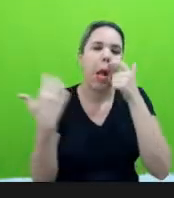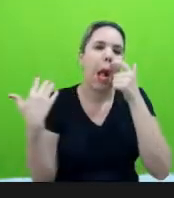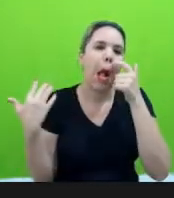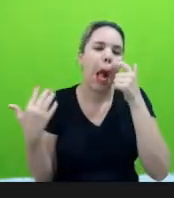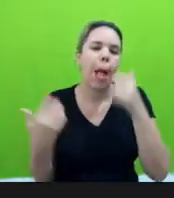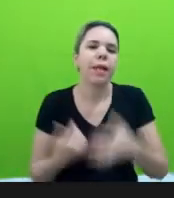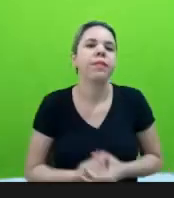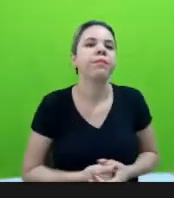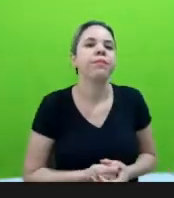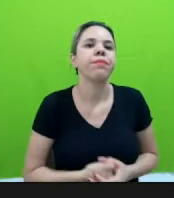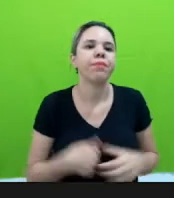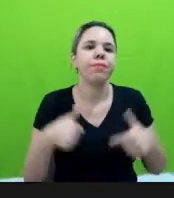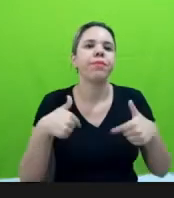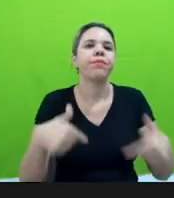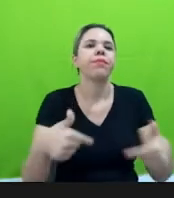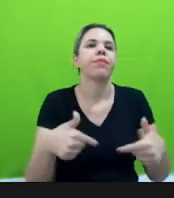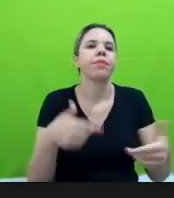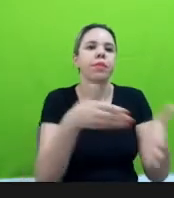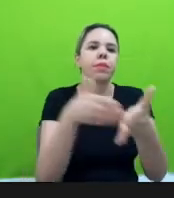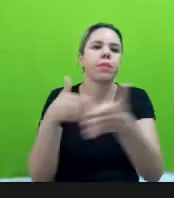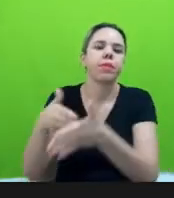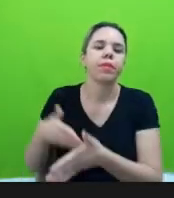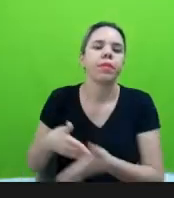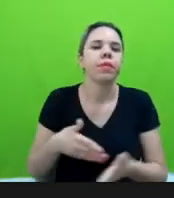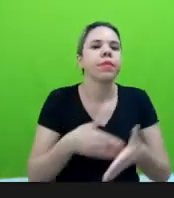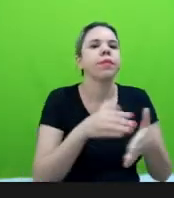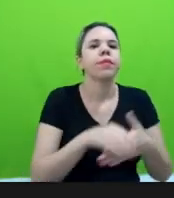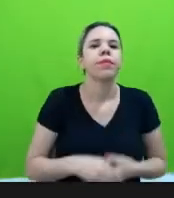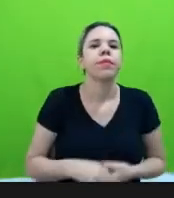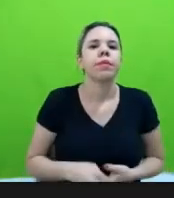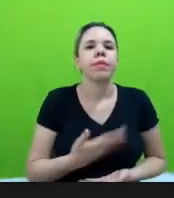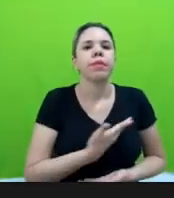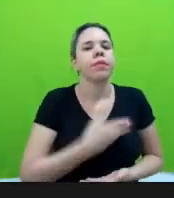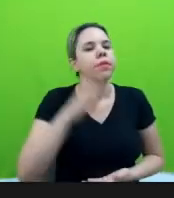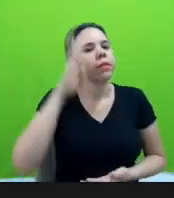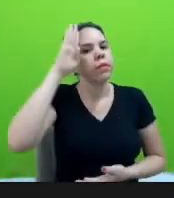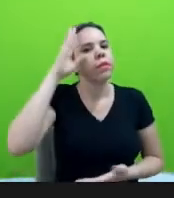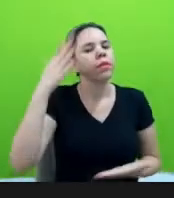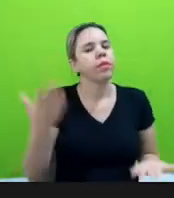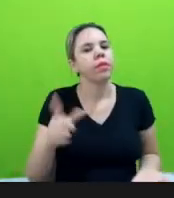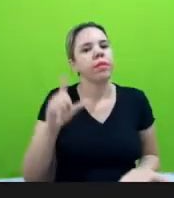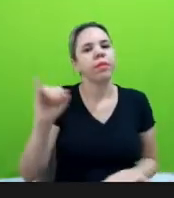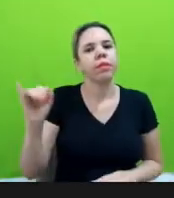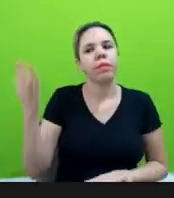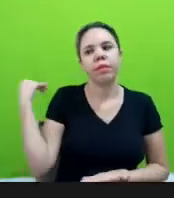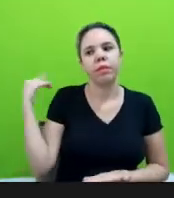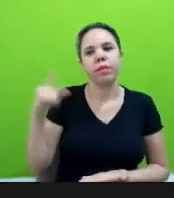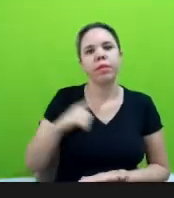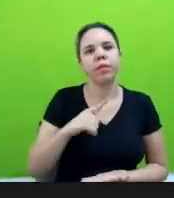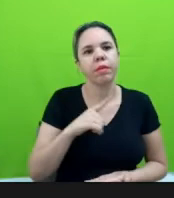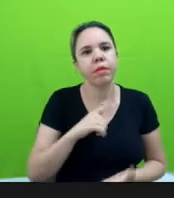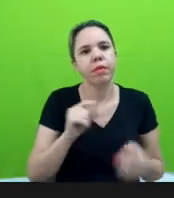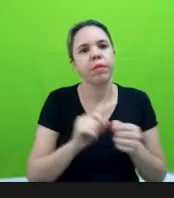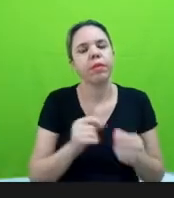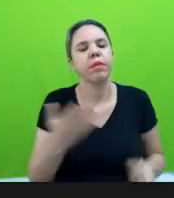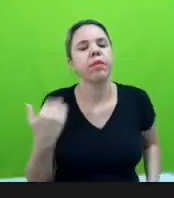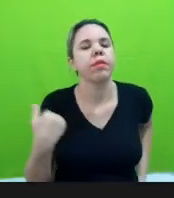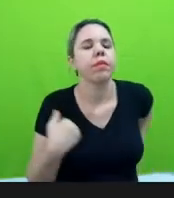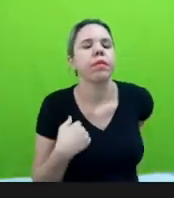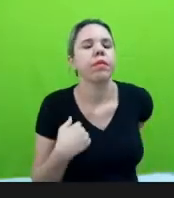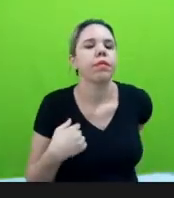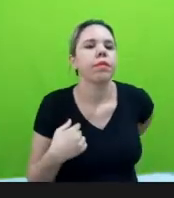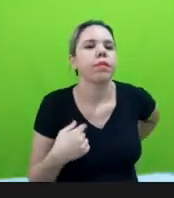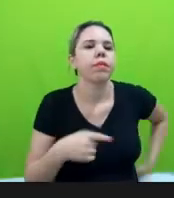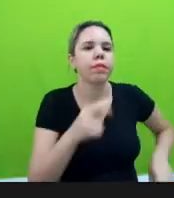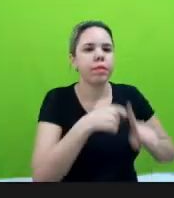nesse artigo. O artigo acabou sendo barrado por questões ideológicas lá no governo Bolsonaro, mas eu tinha uma live que eu tinha feito meses antes, em que eu